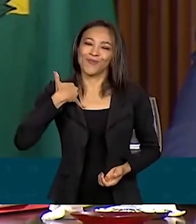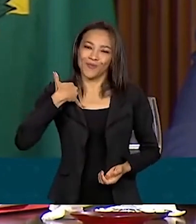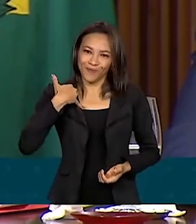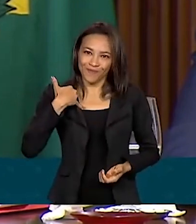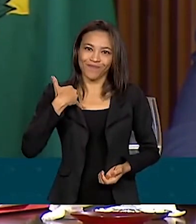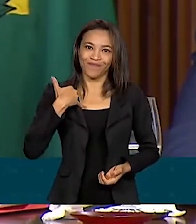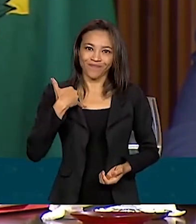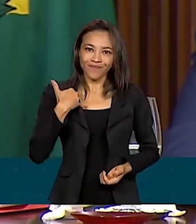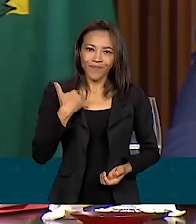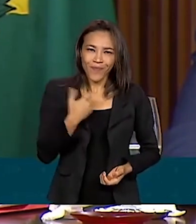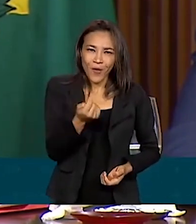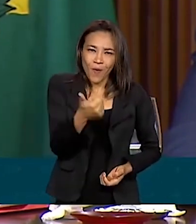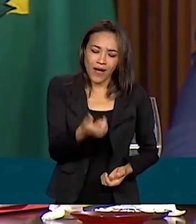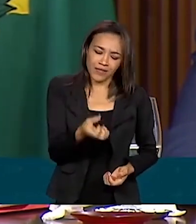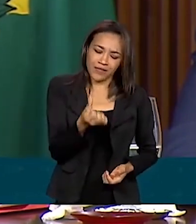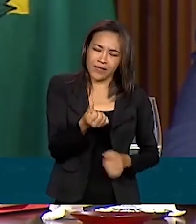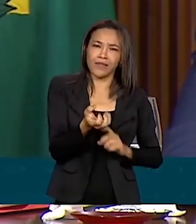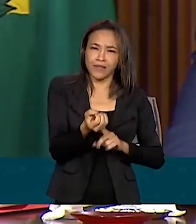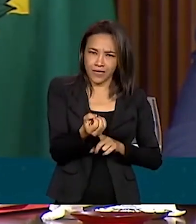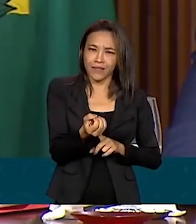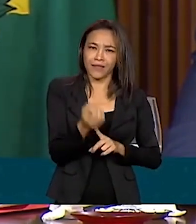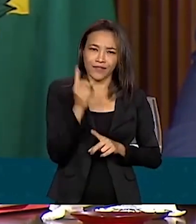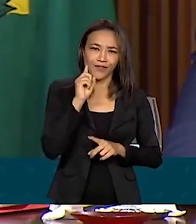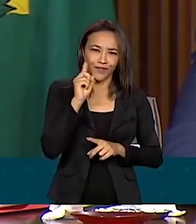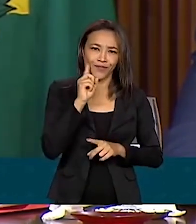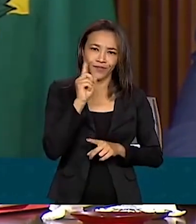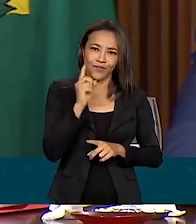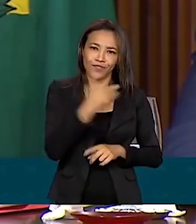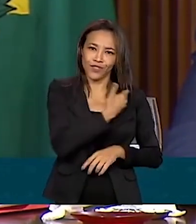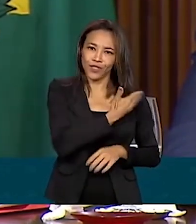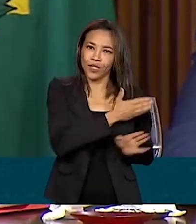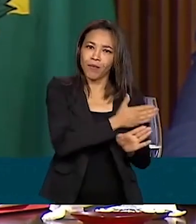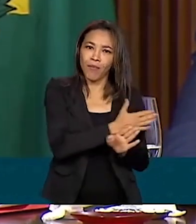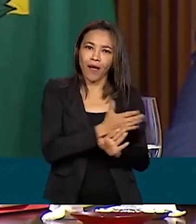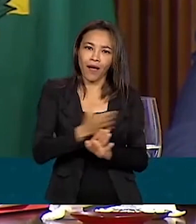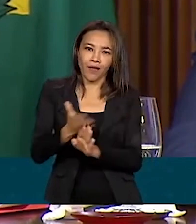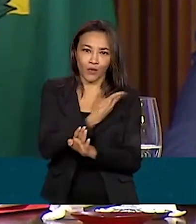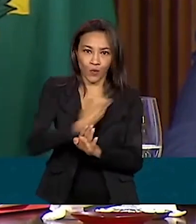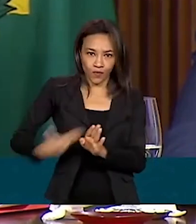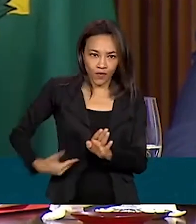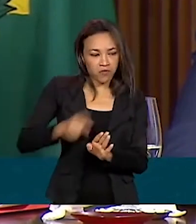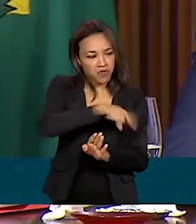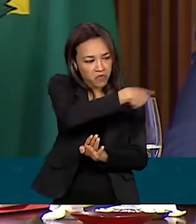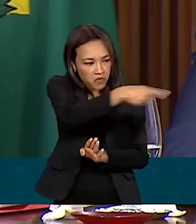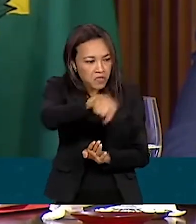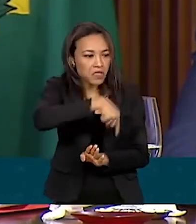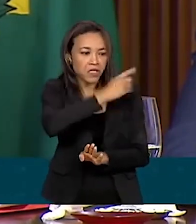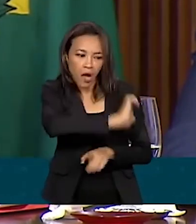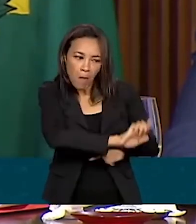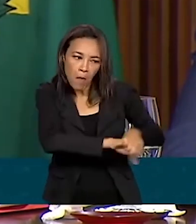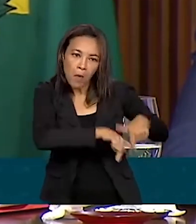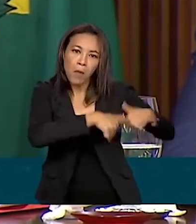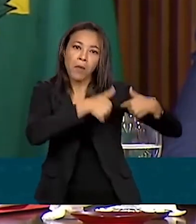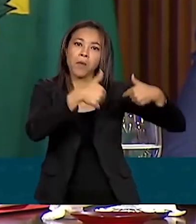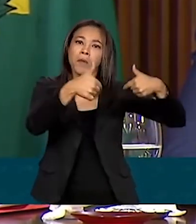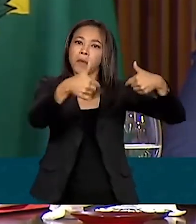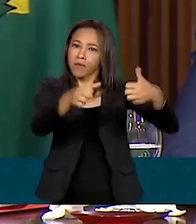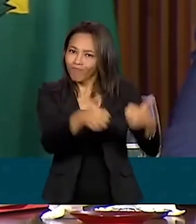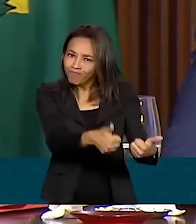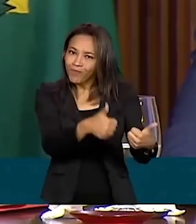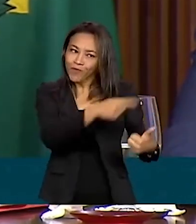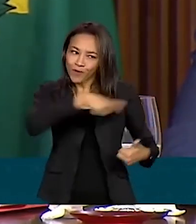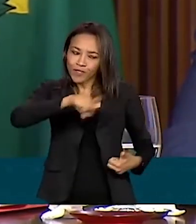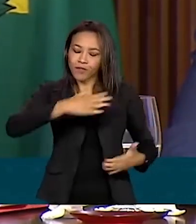quase 60 e poucos dias de governo, com o que vocês já conseguiram produzir. Eu tenho certeza que vocês vão